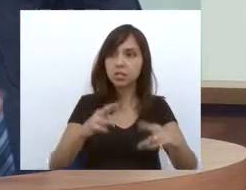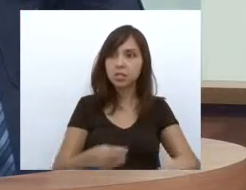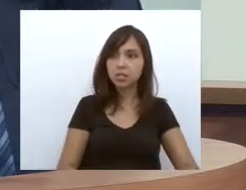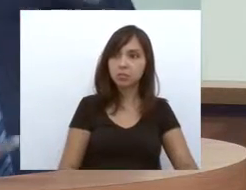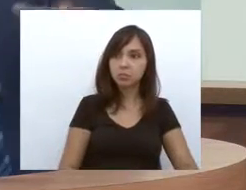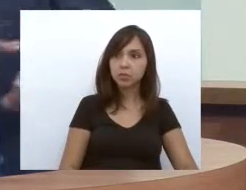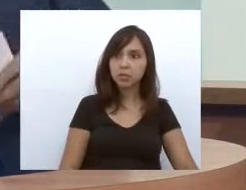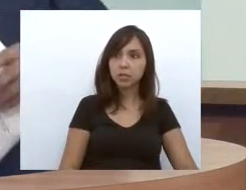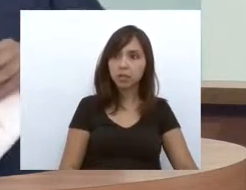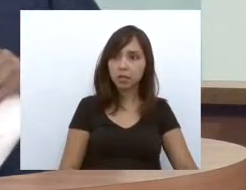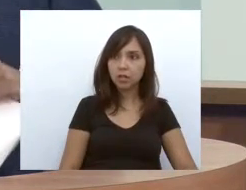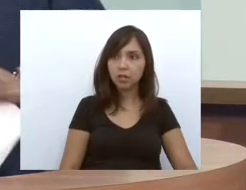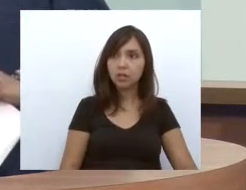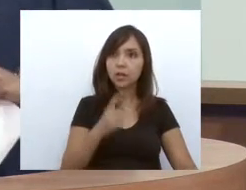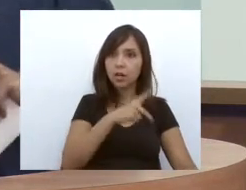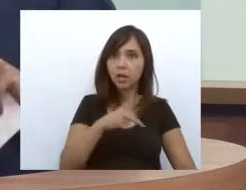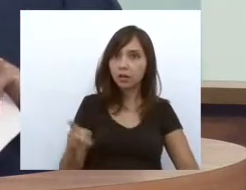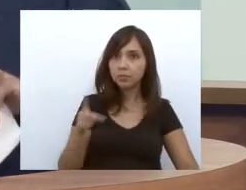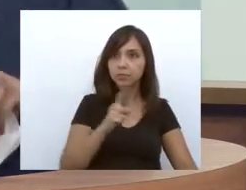por gentileza.